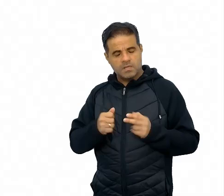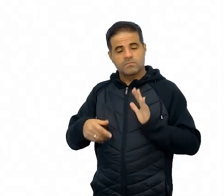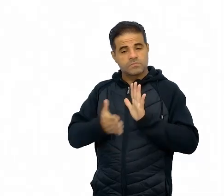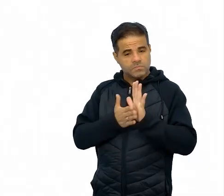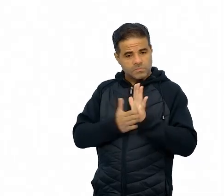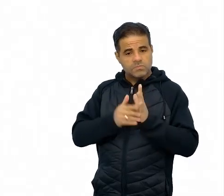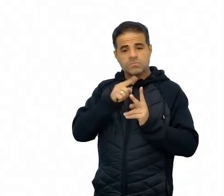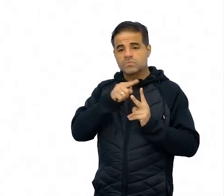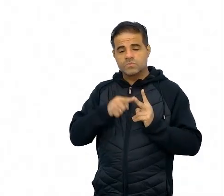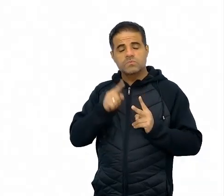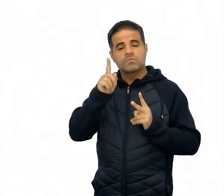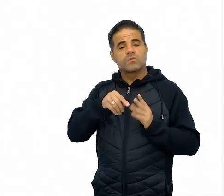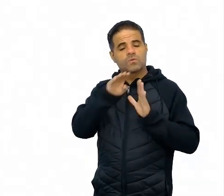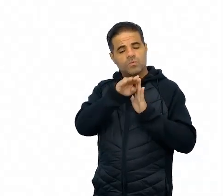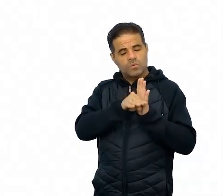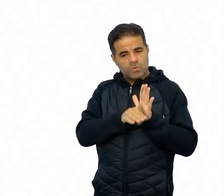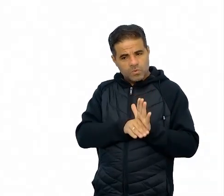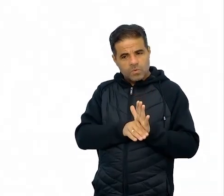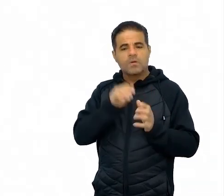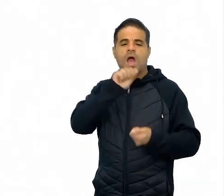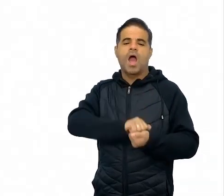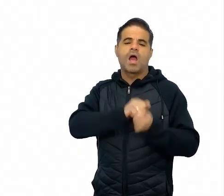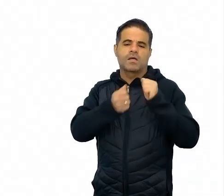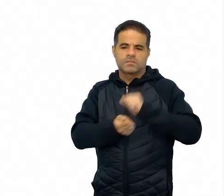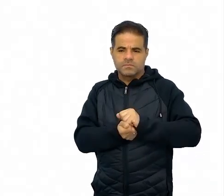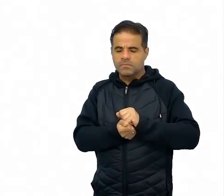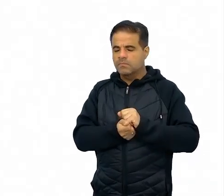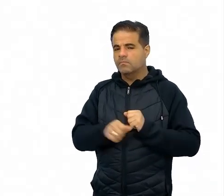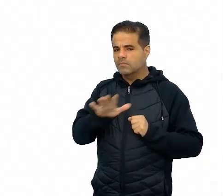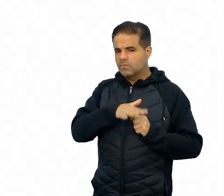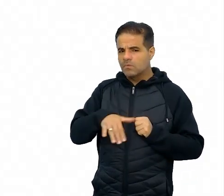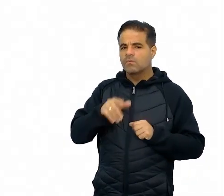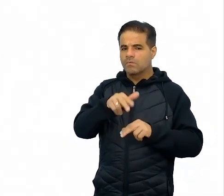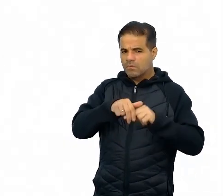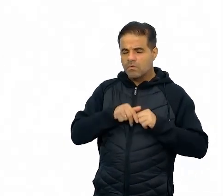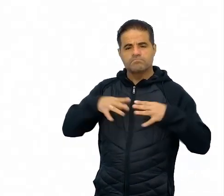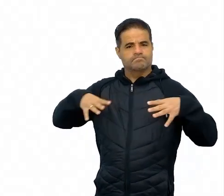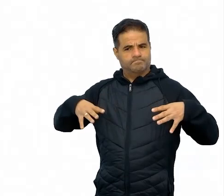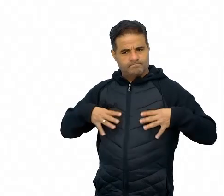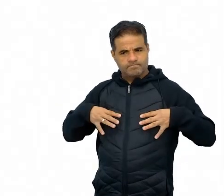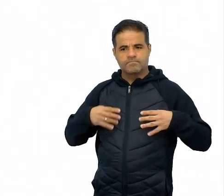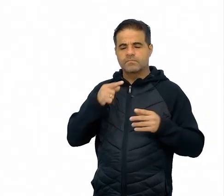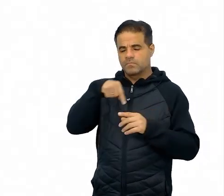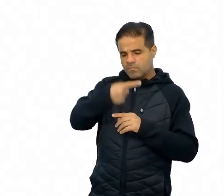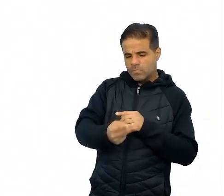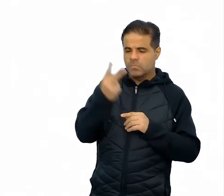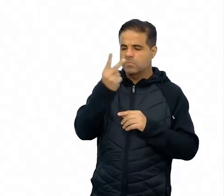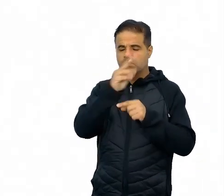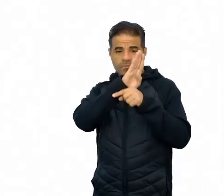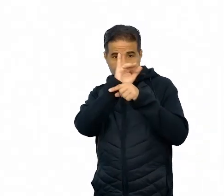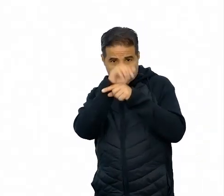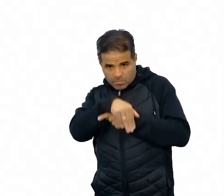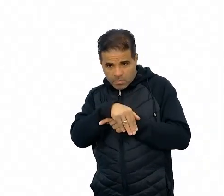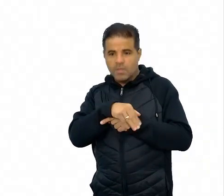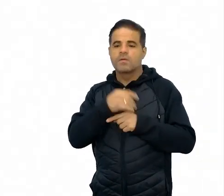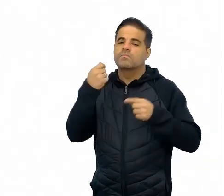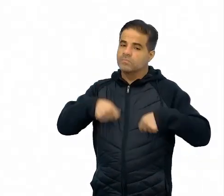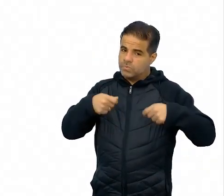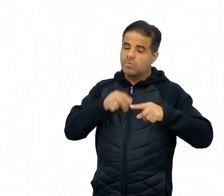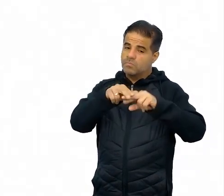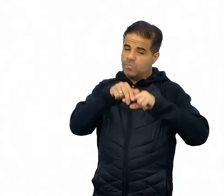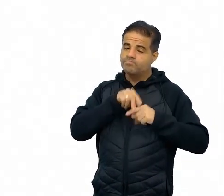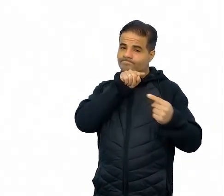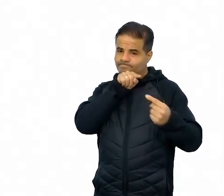2, porque o cronograma teve que ser adaptado em função dos feriados aí do segundo bimestre, tá bom? Então, foi em